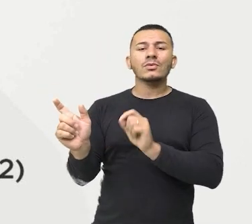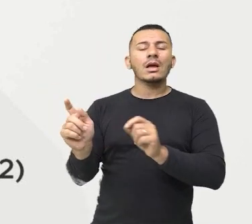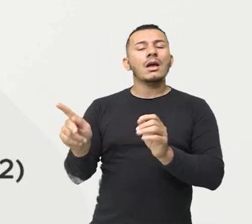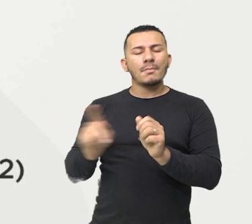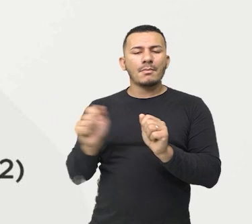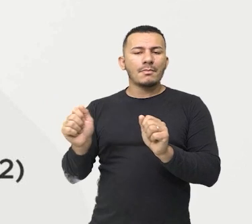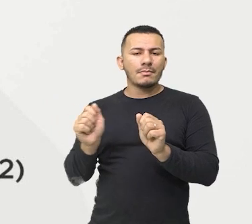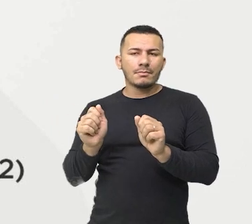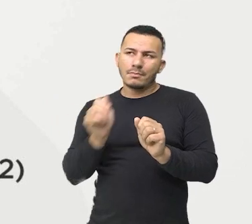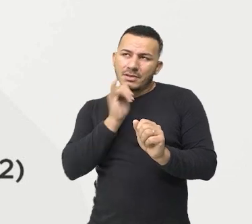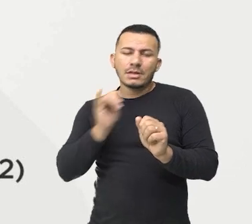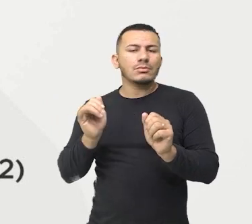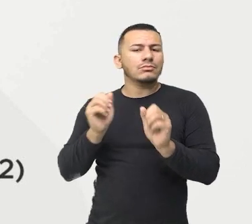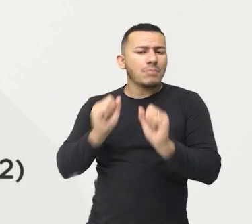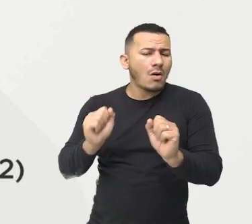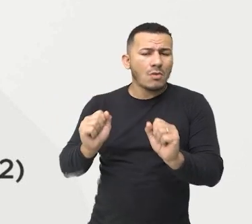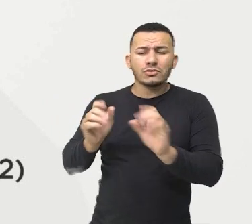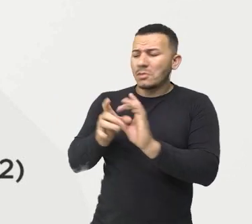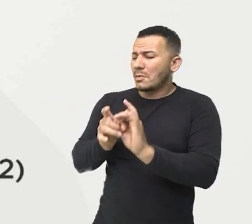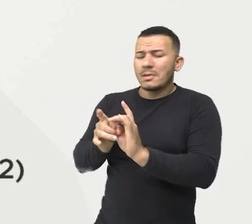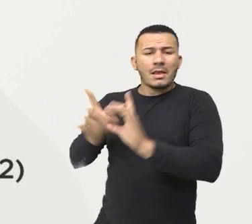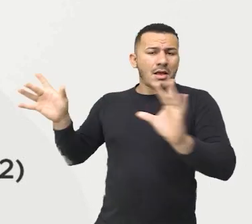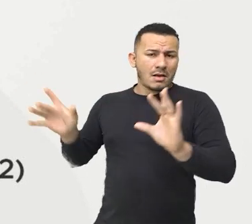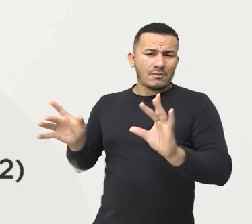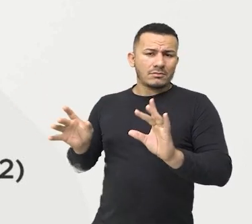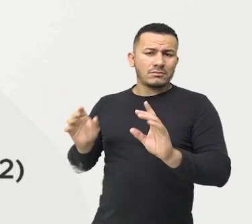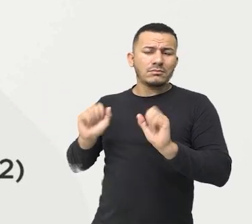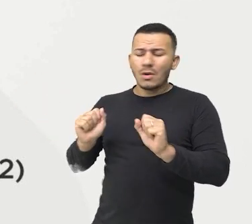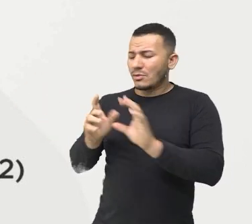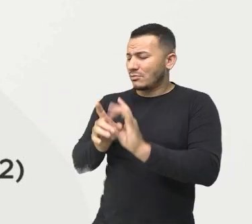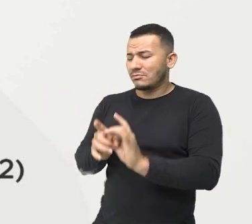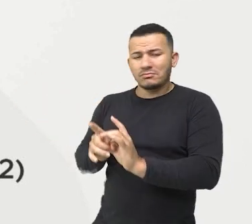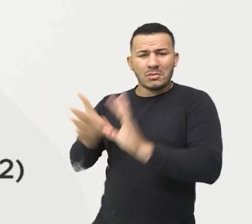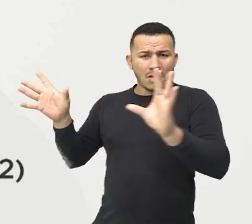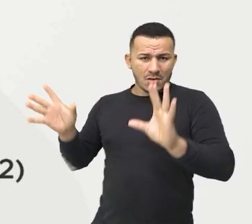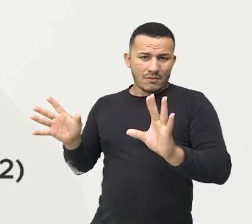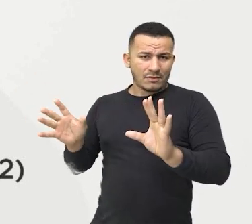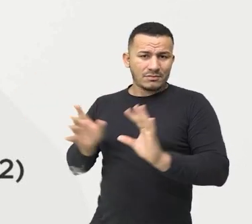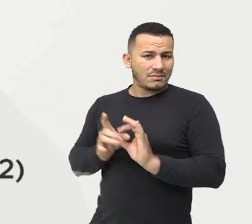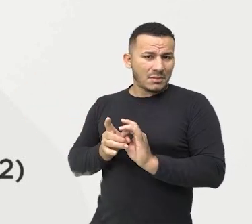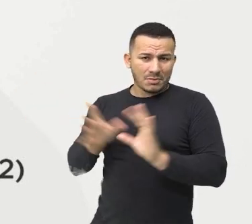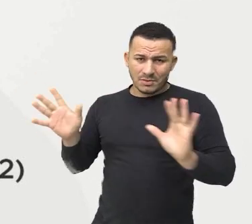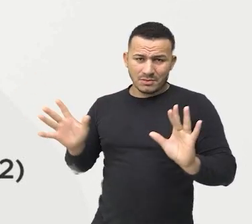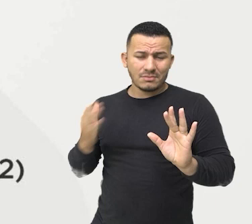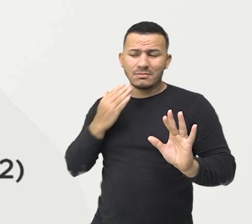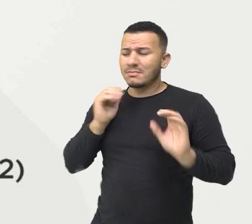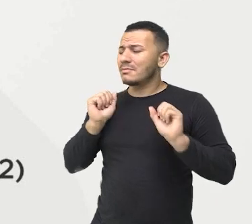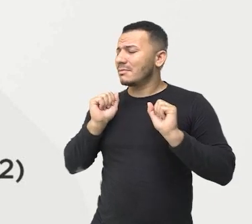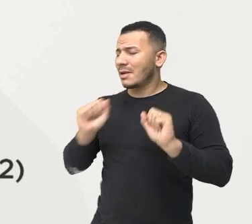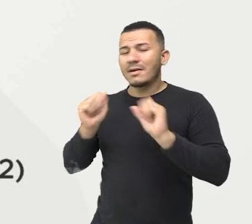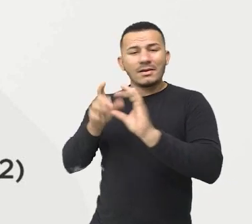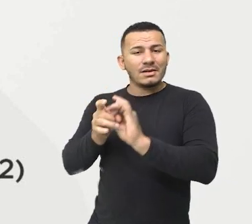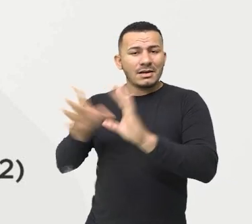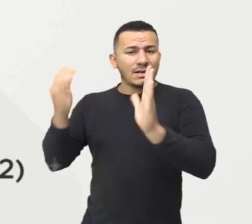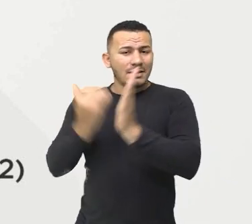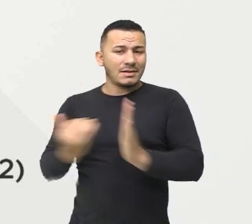permitir tudo nesse caso aí, excessiva permissividade, é permitir de maneira